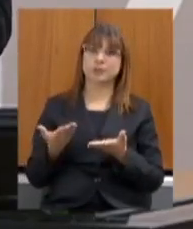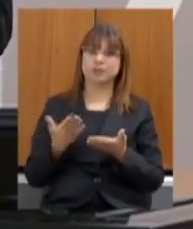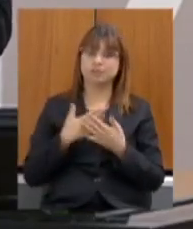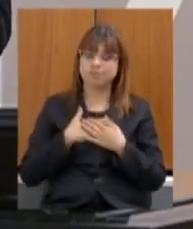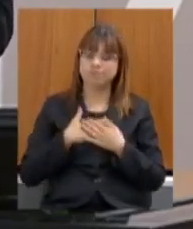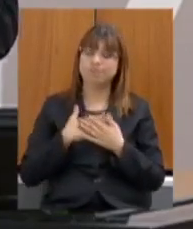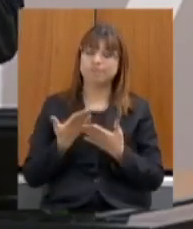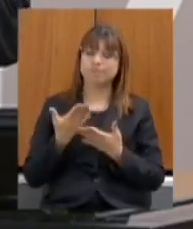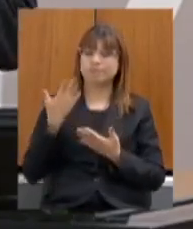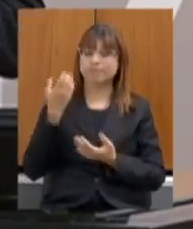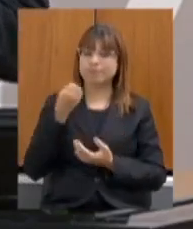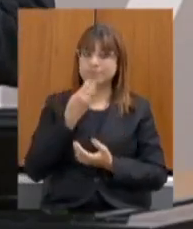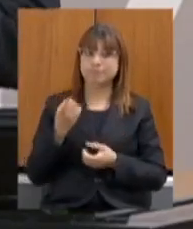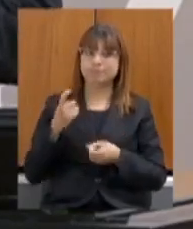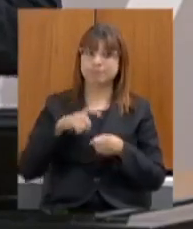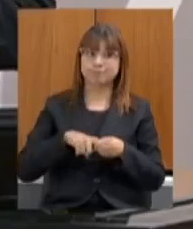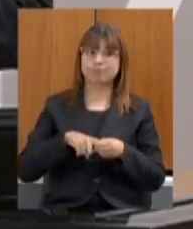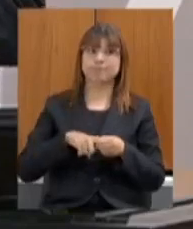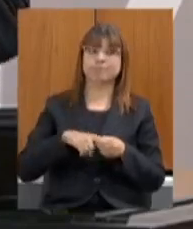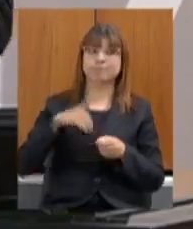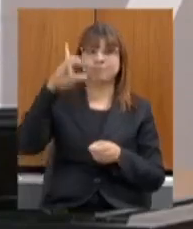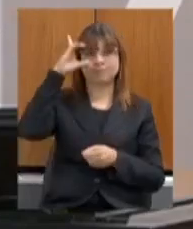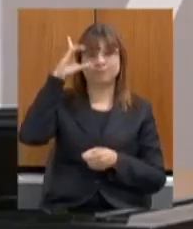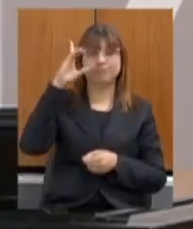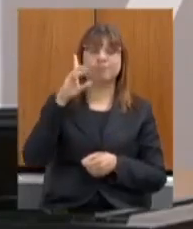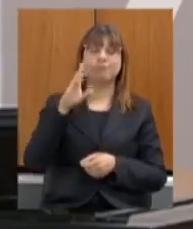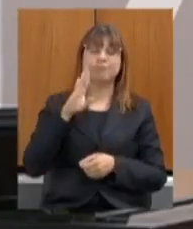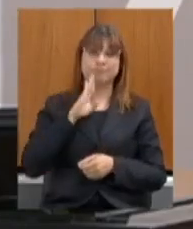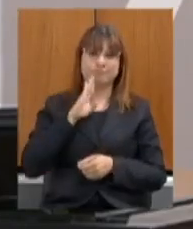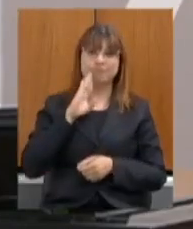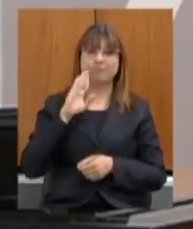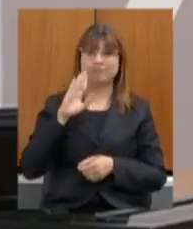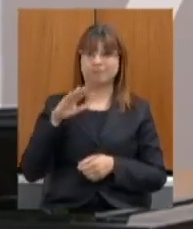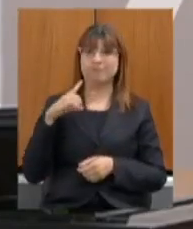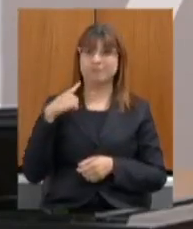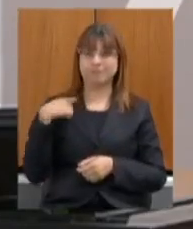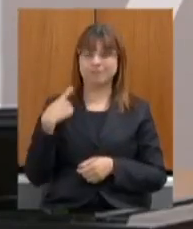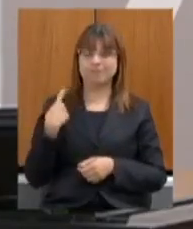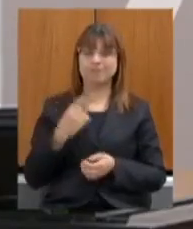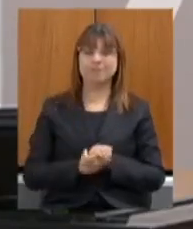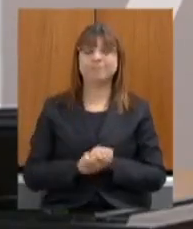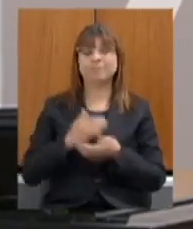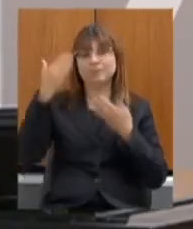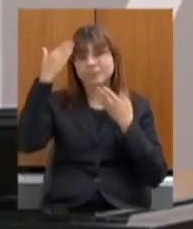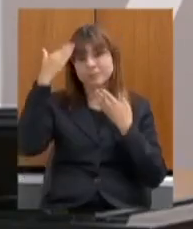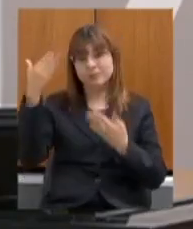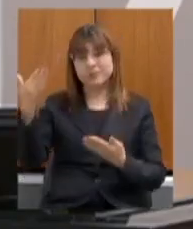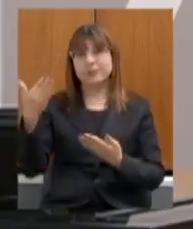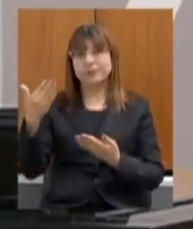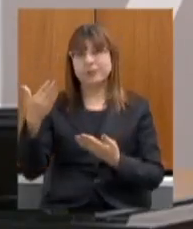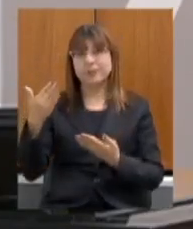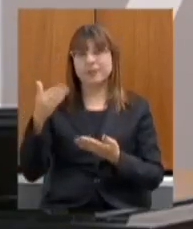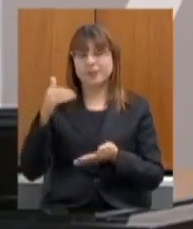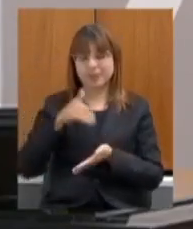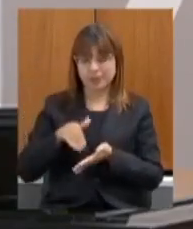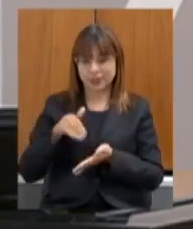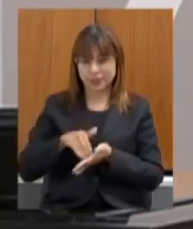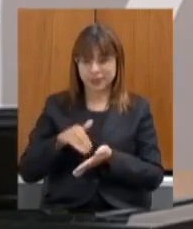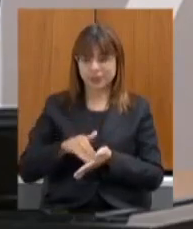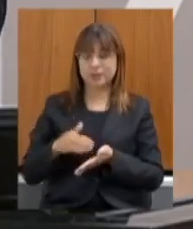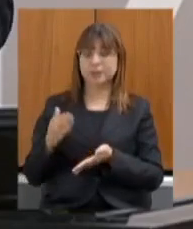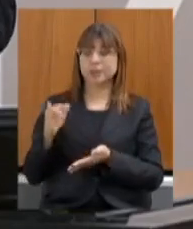deputado Duarte Bechir, muito importante a presença aqui conosco. Mas agradecer ao deputado, perdão, ao secretário Igor pela